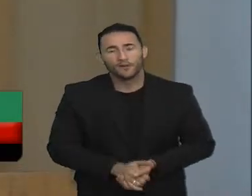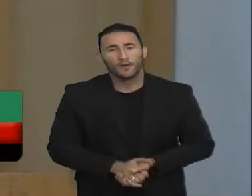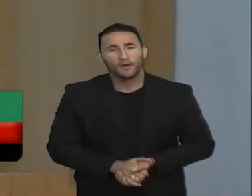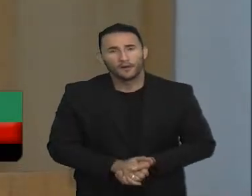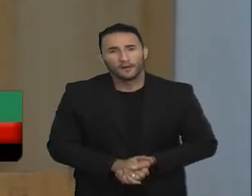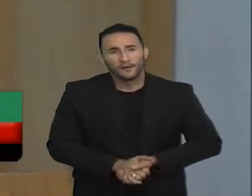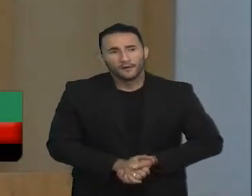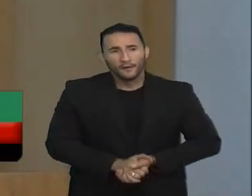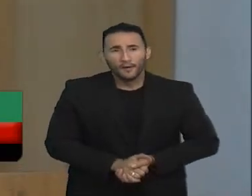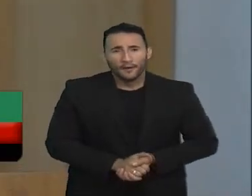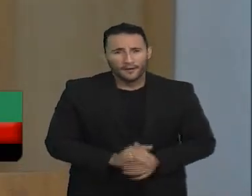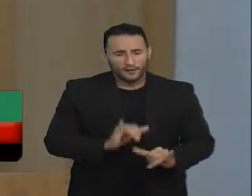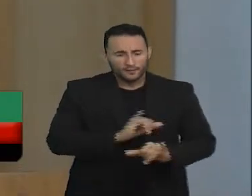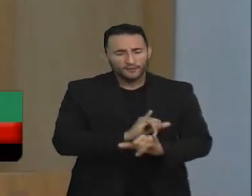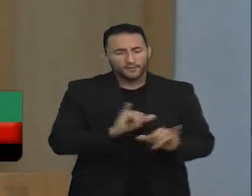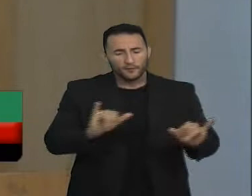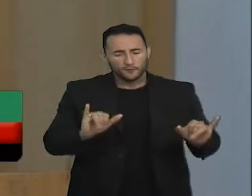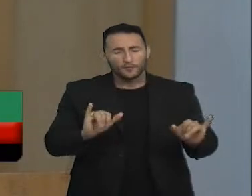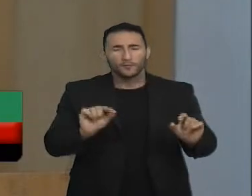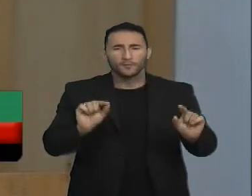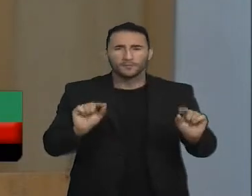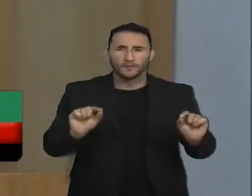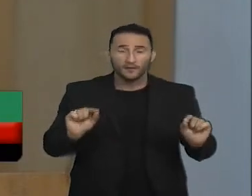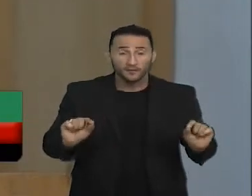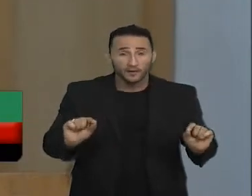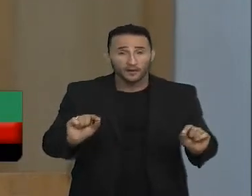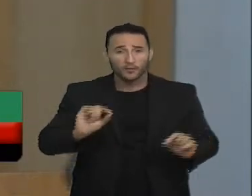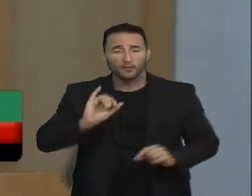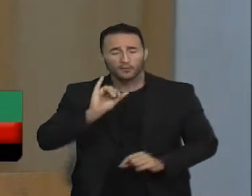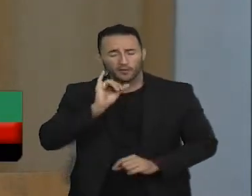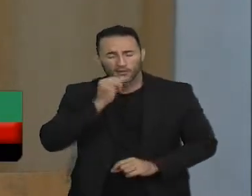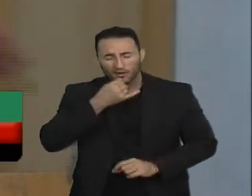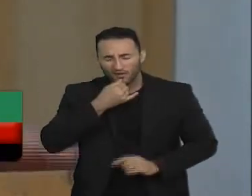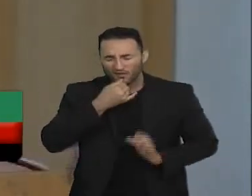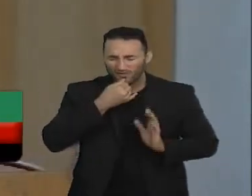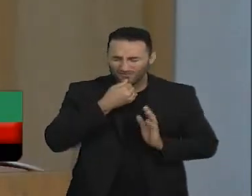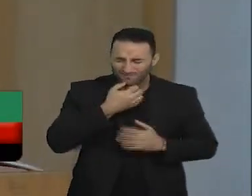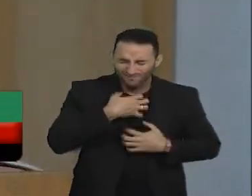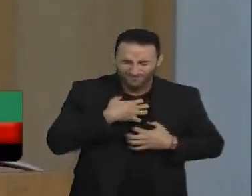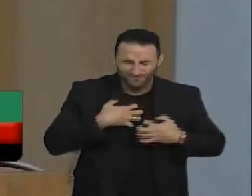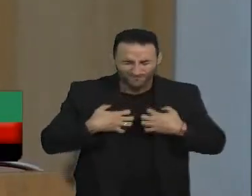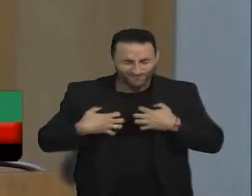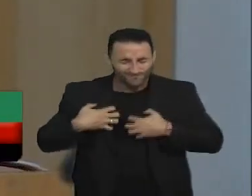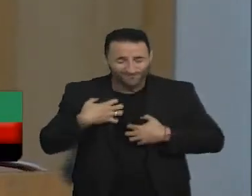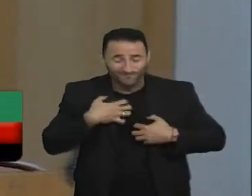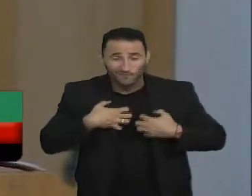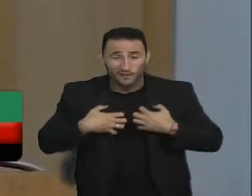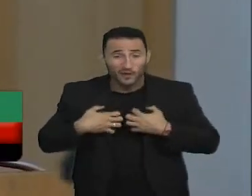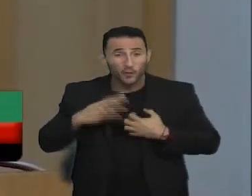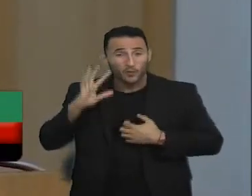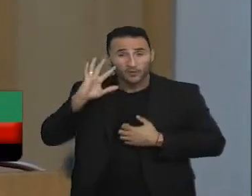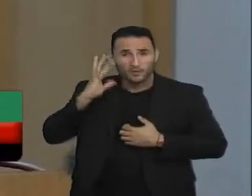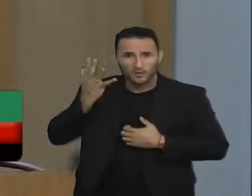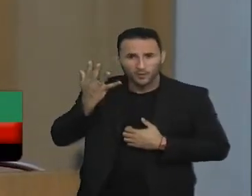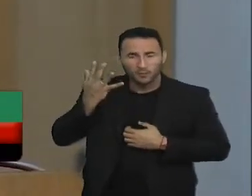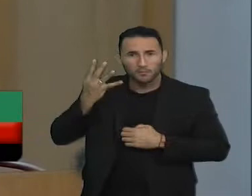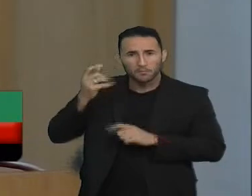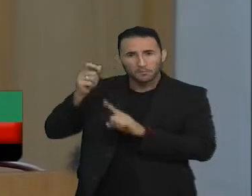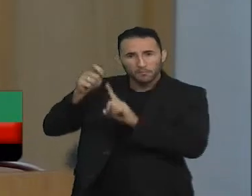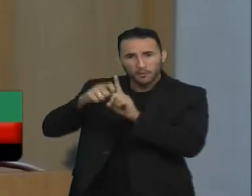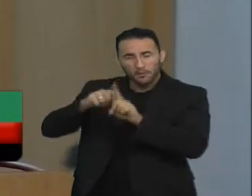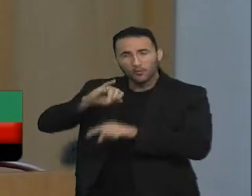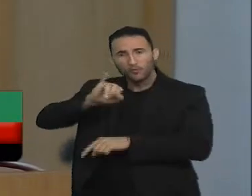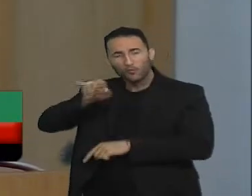Deixo aqui registrado a minha tristeza pelo acontecimento em julho da